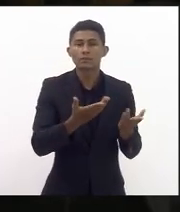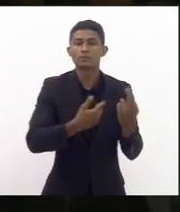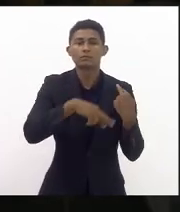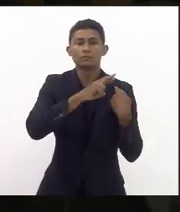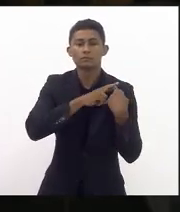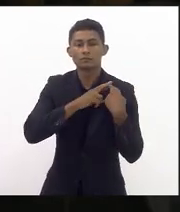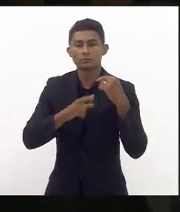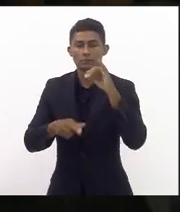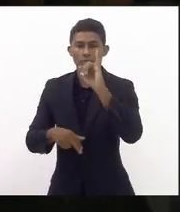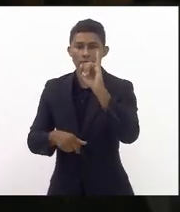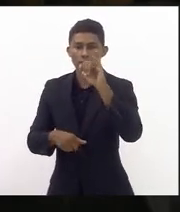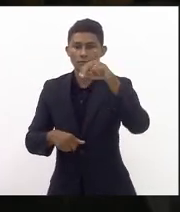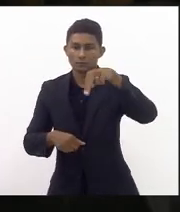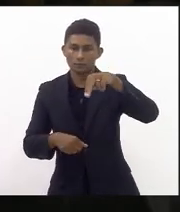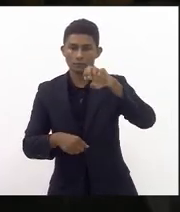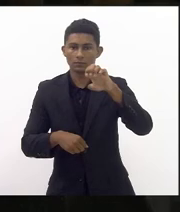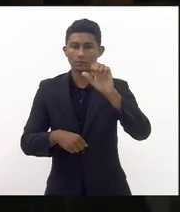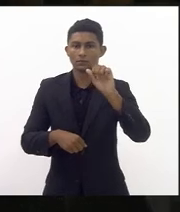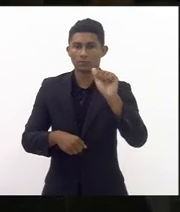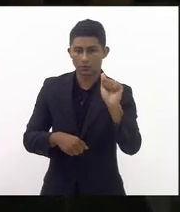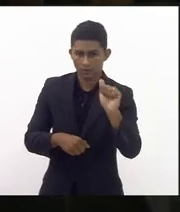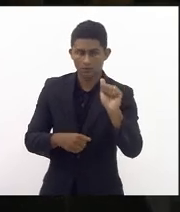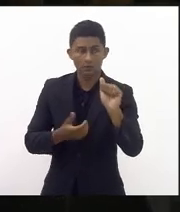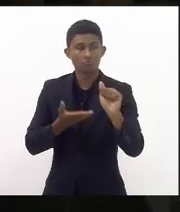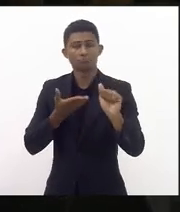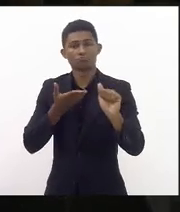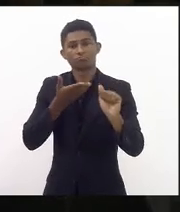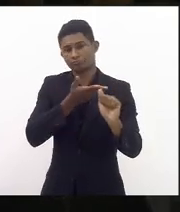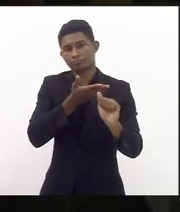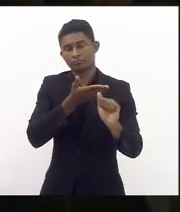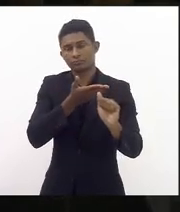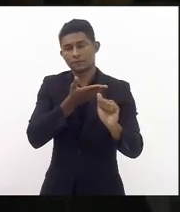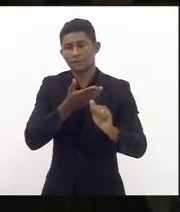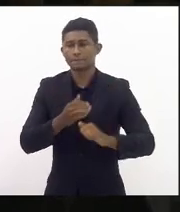é, enfiou goela abaixo do INEA.